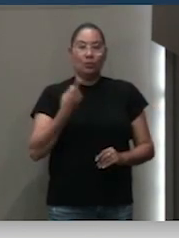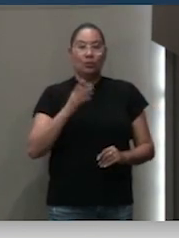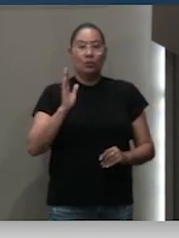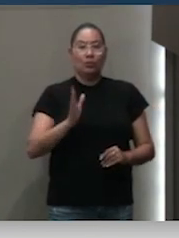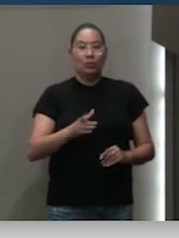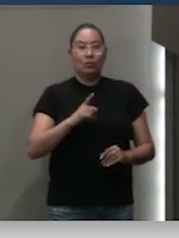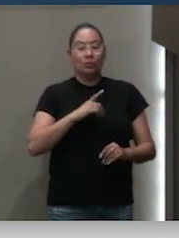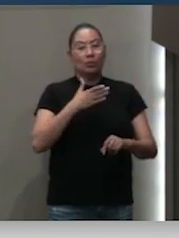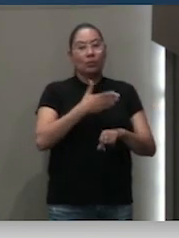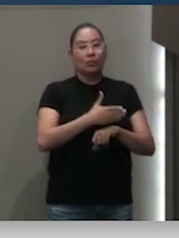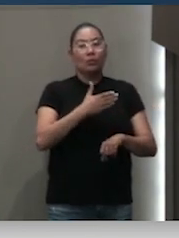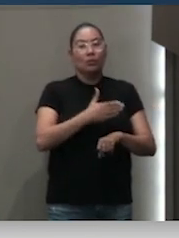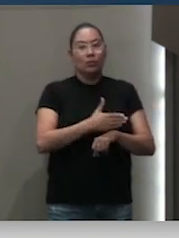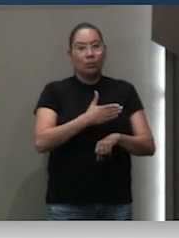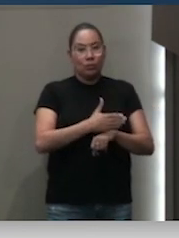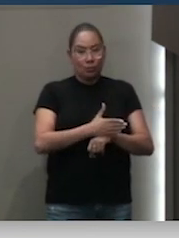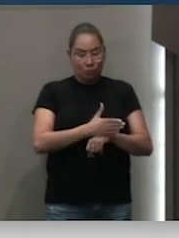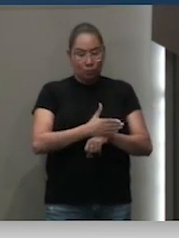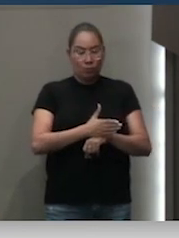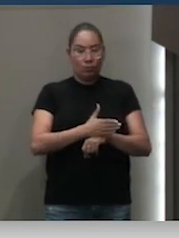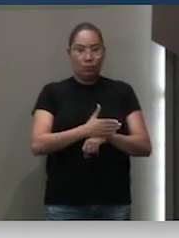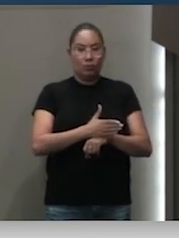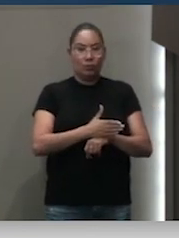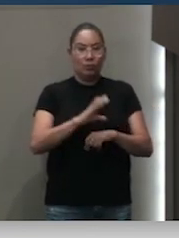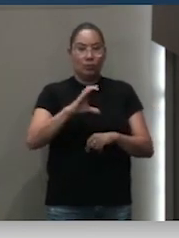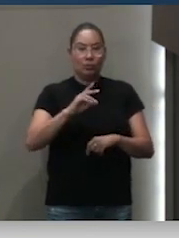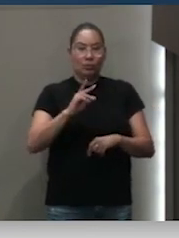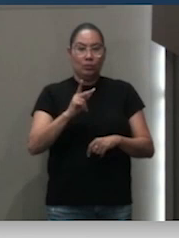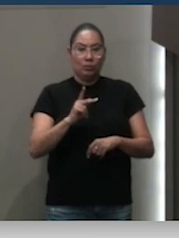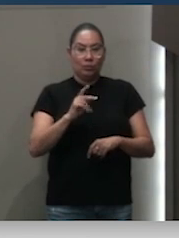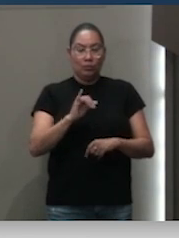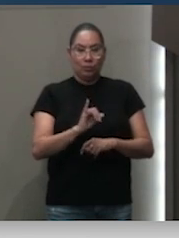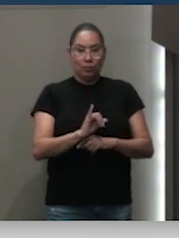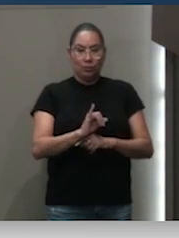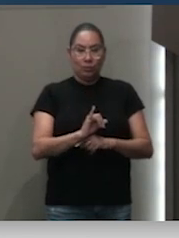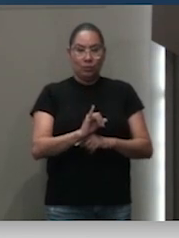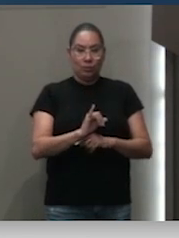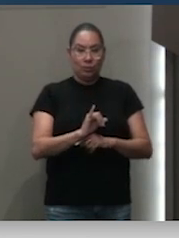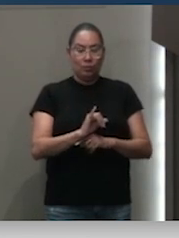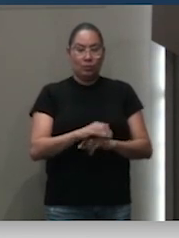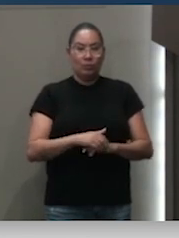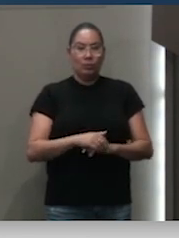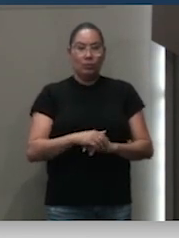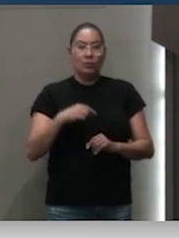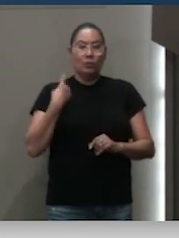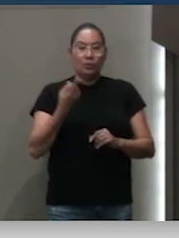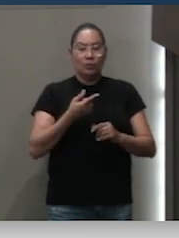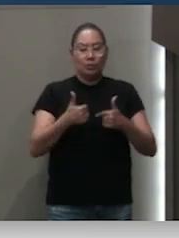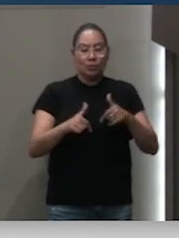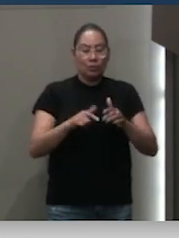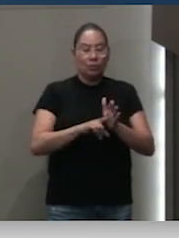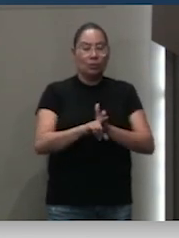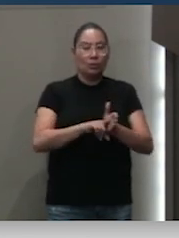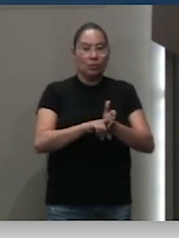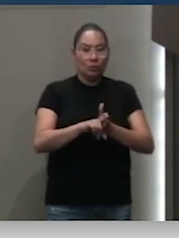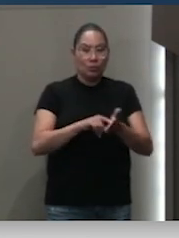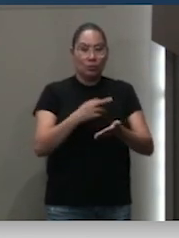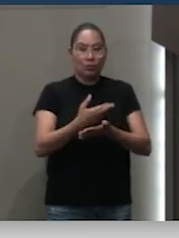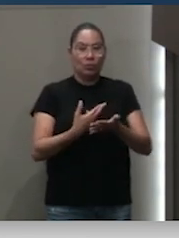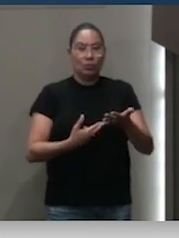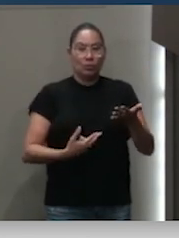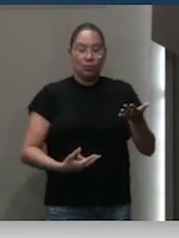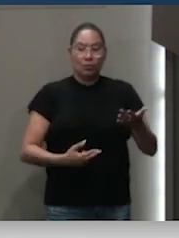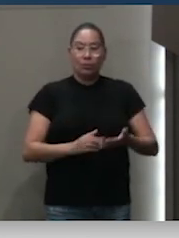participado da CPI da FUNAI do INCRA onde trabalhamos para nas investigações e no